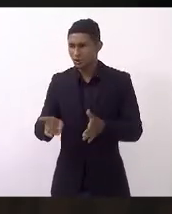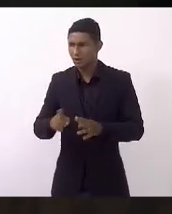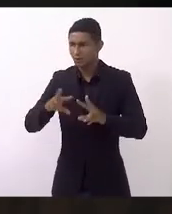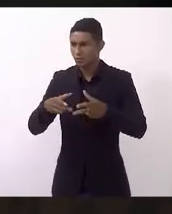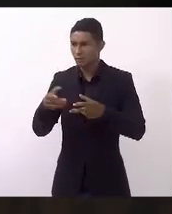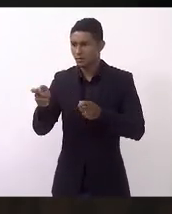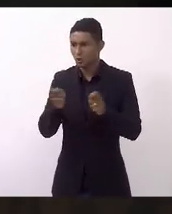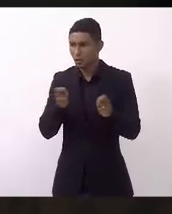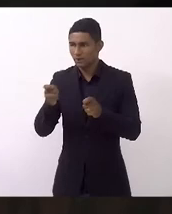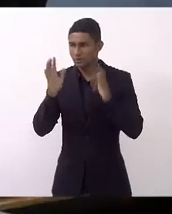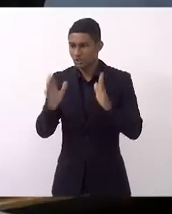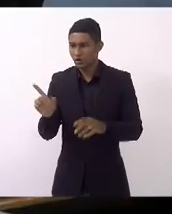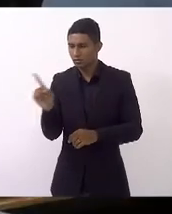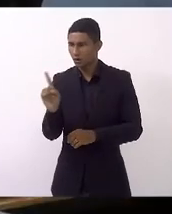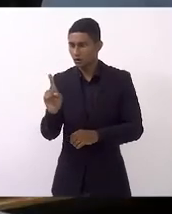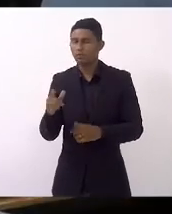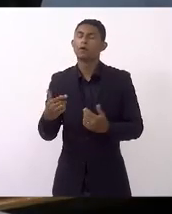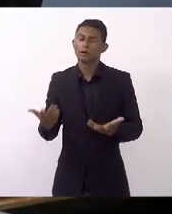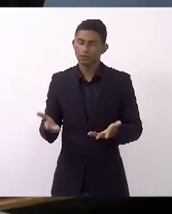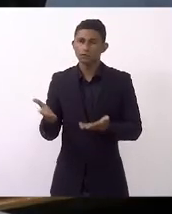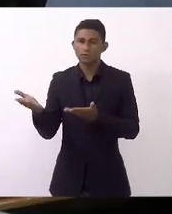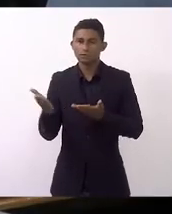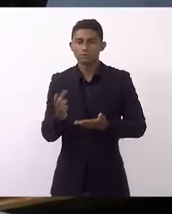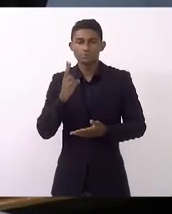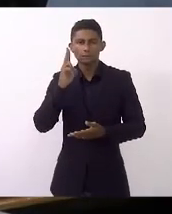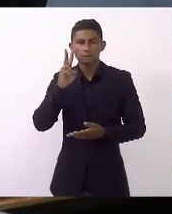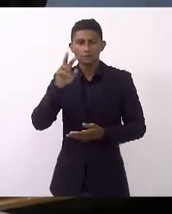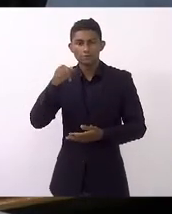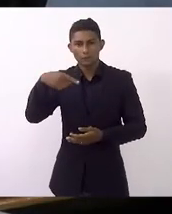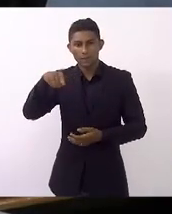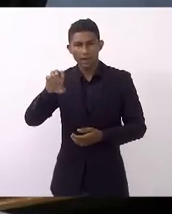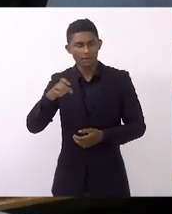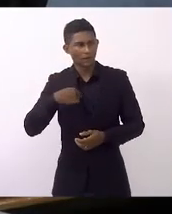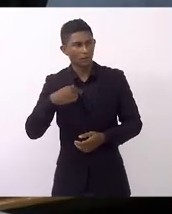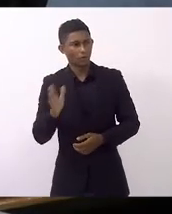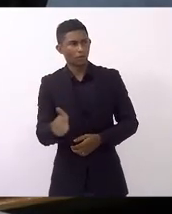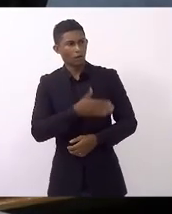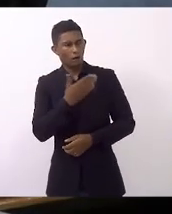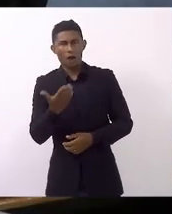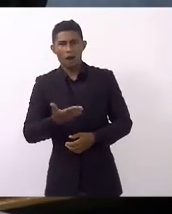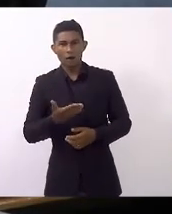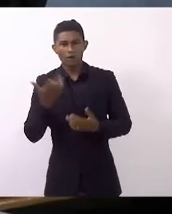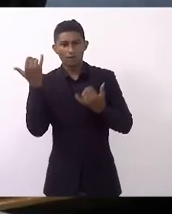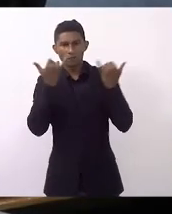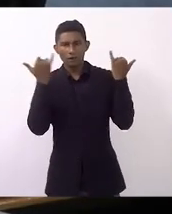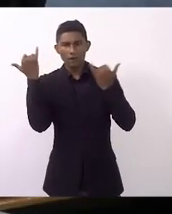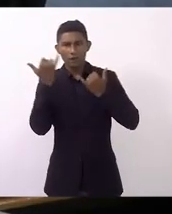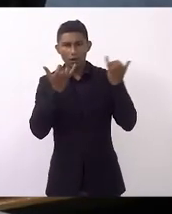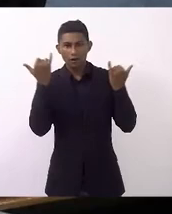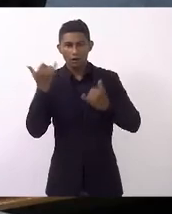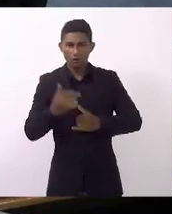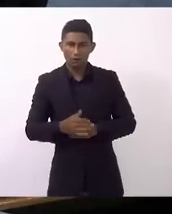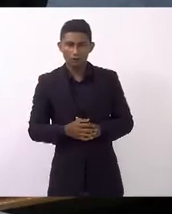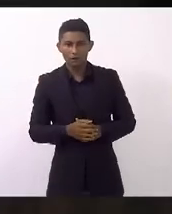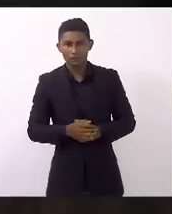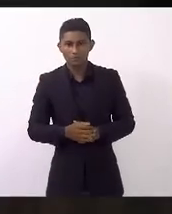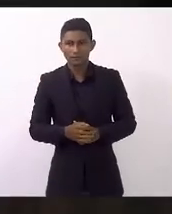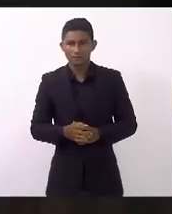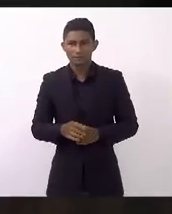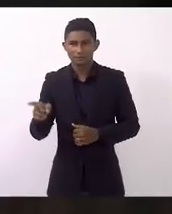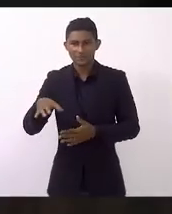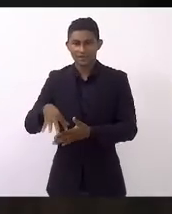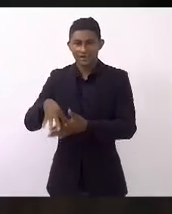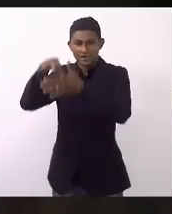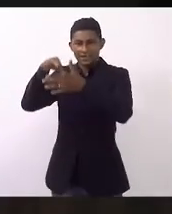Ainda não. Por favor, economia e Valdec. É que eu estou surpreso, estarrecido mesmo. É. Com essa informação... Pela liderança do